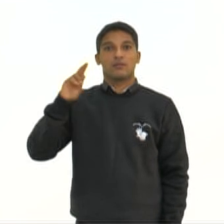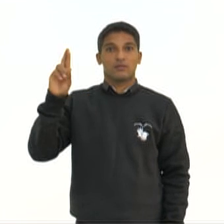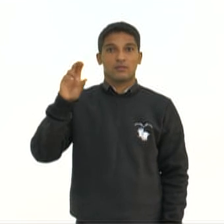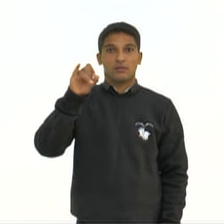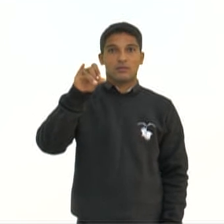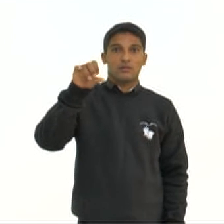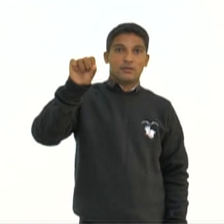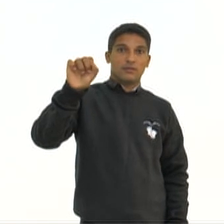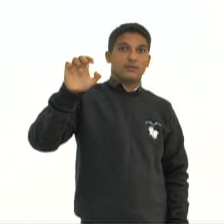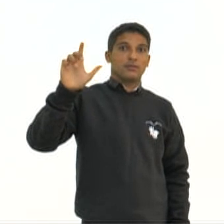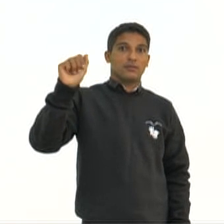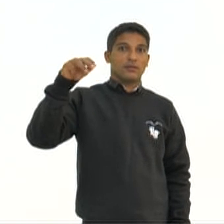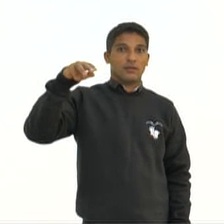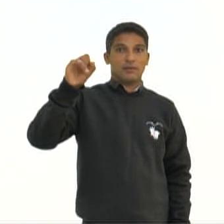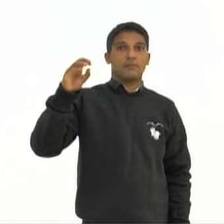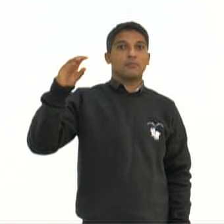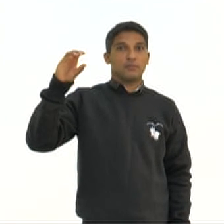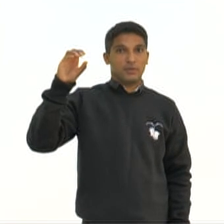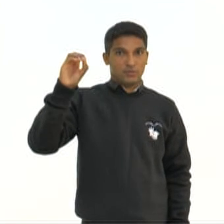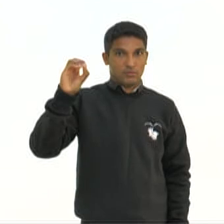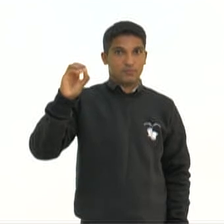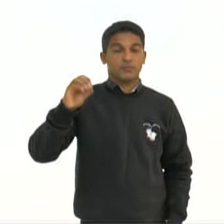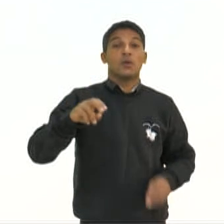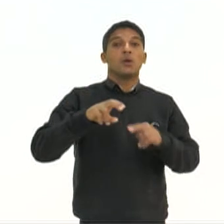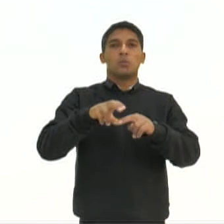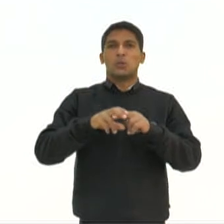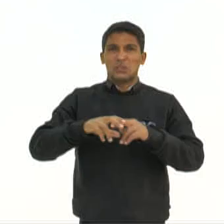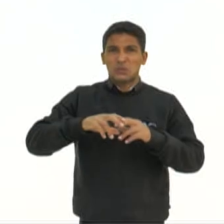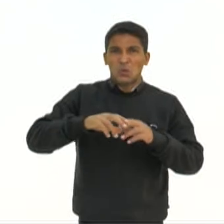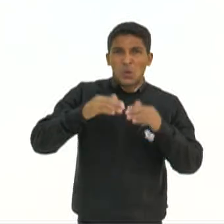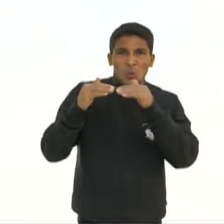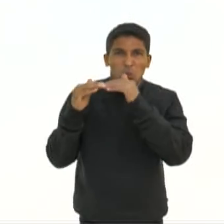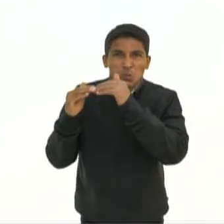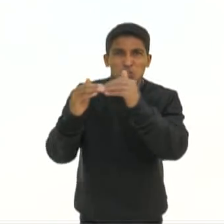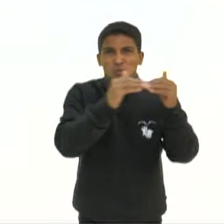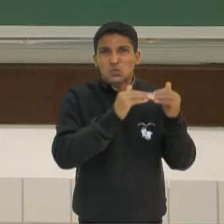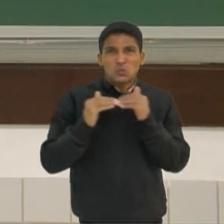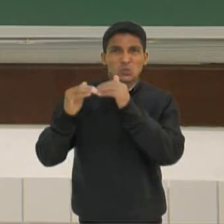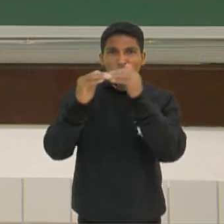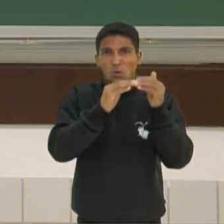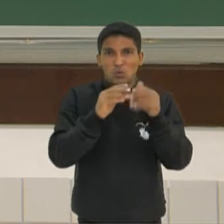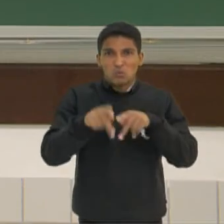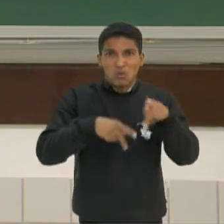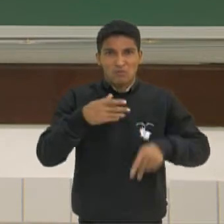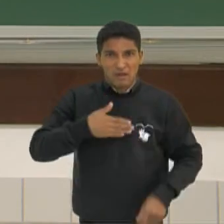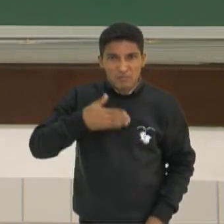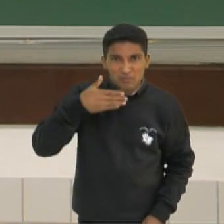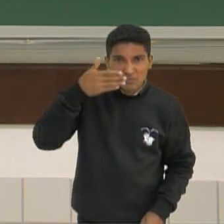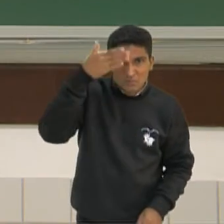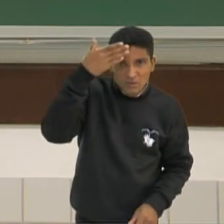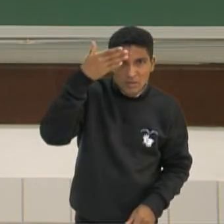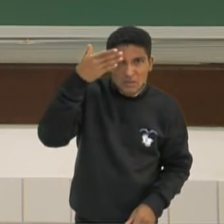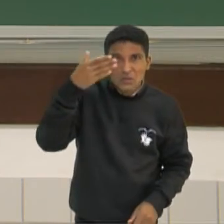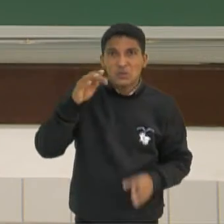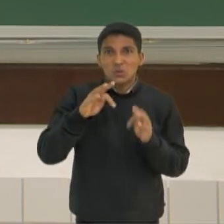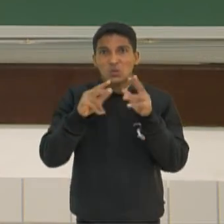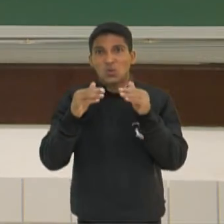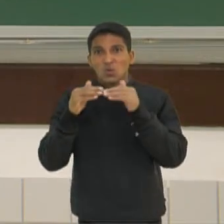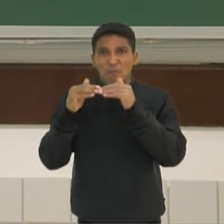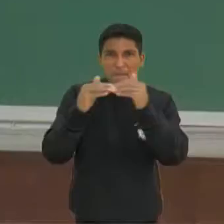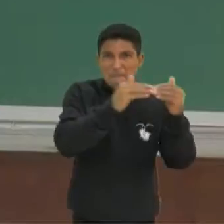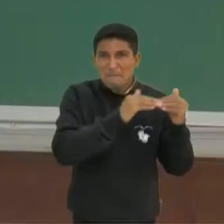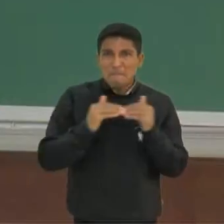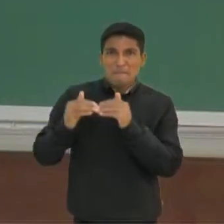todos os muçulmanos são árabes. E nós vamos agora para as nossas considerações gerais, o que a gente